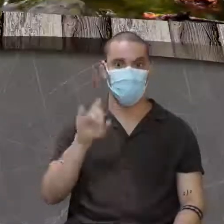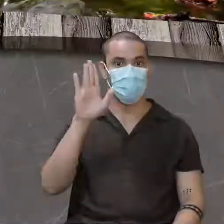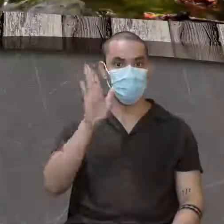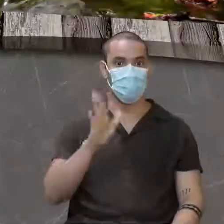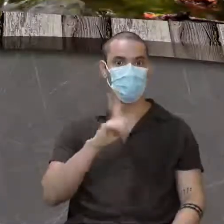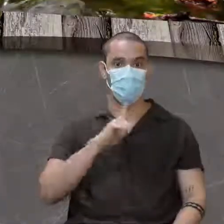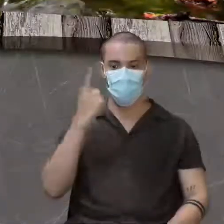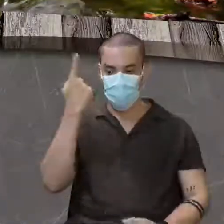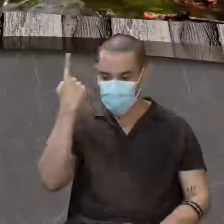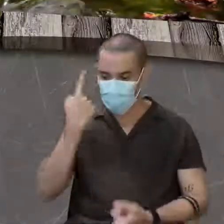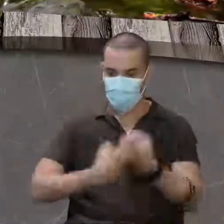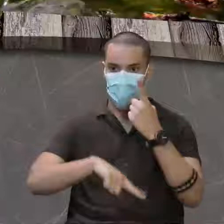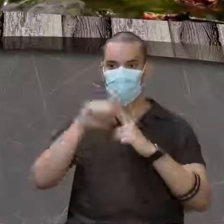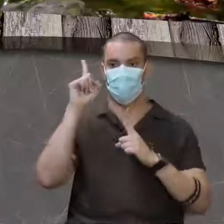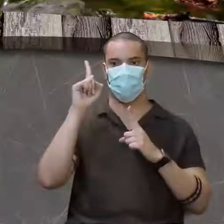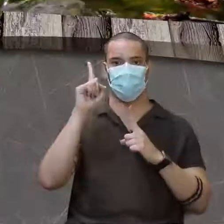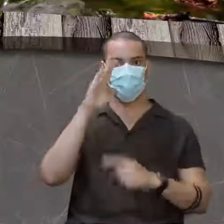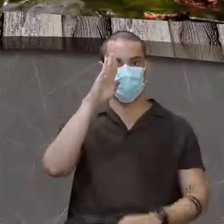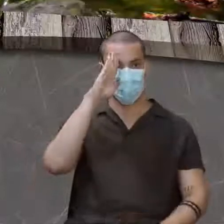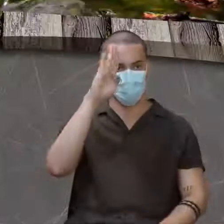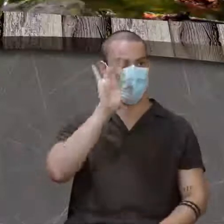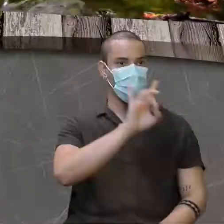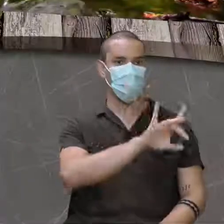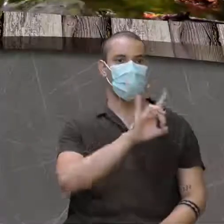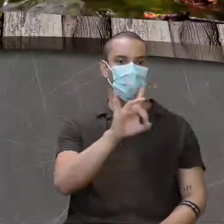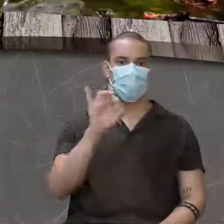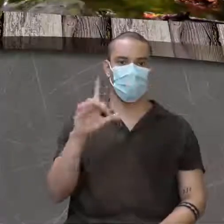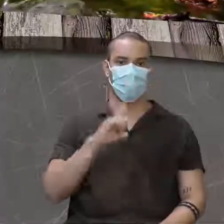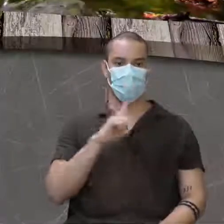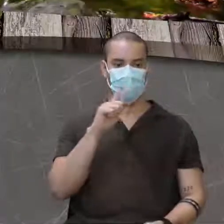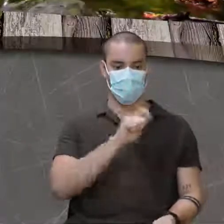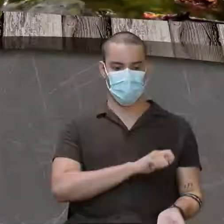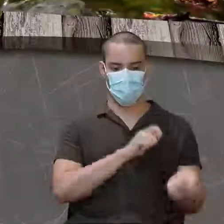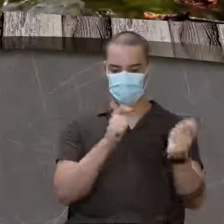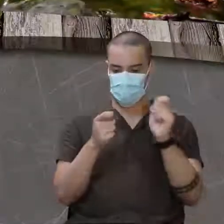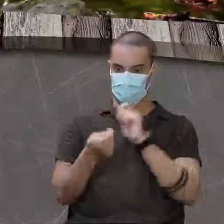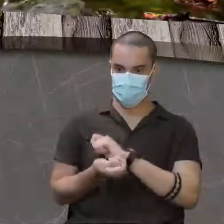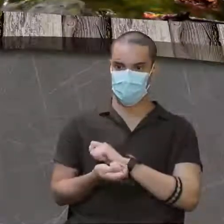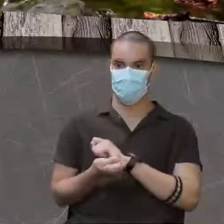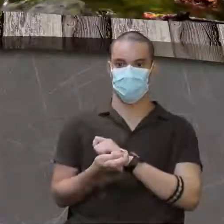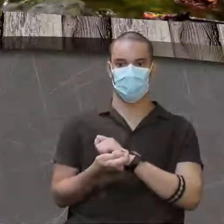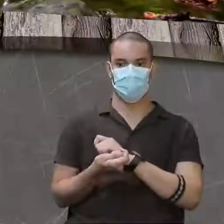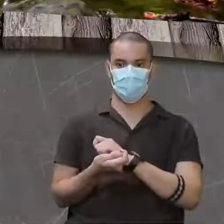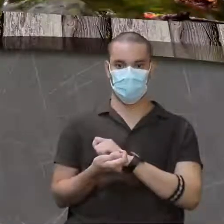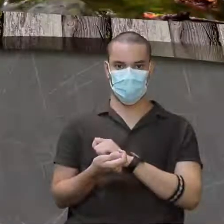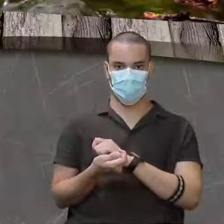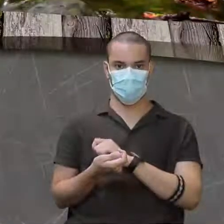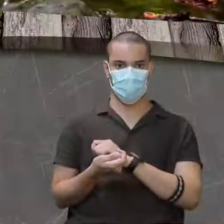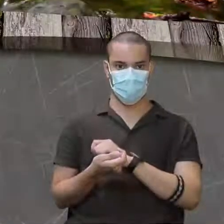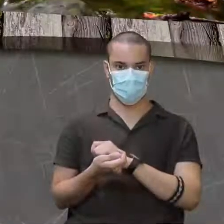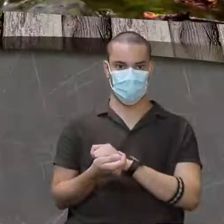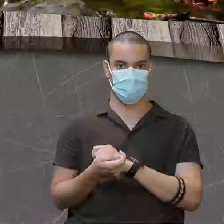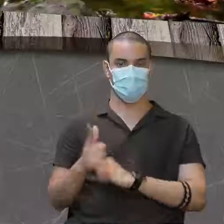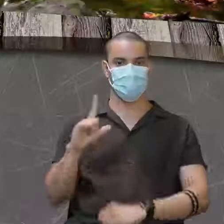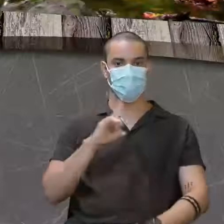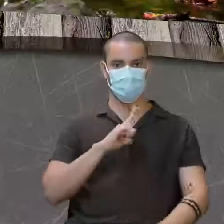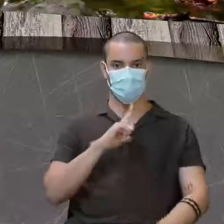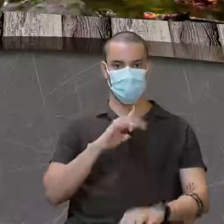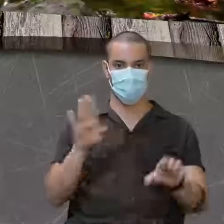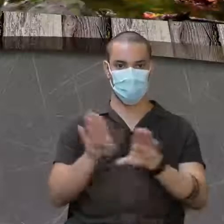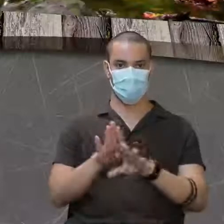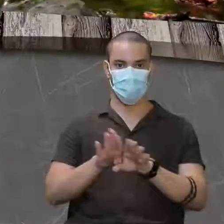seu auge, cada uma delas vai ter uma adaptação alimentar, vai ter